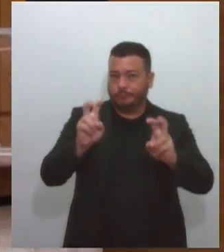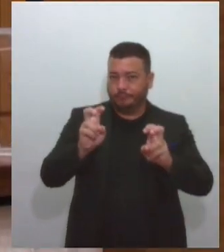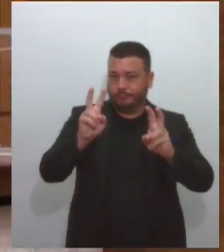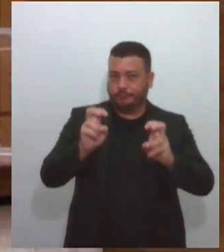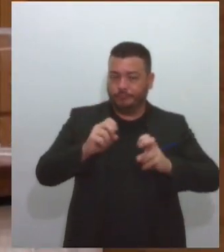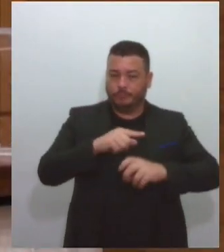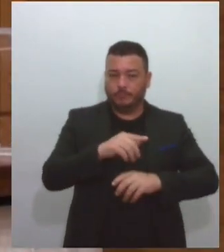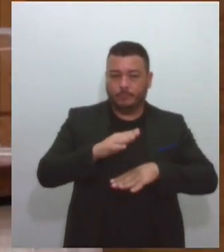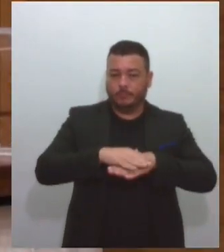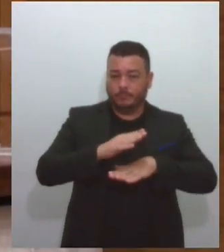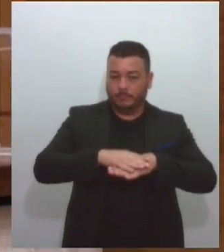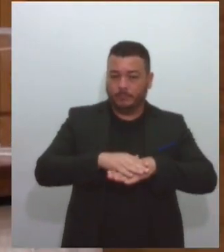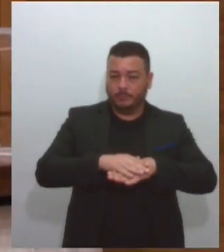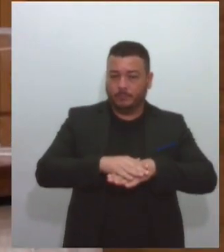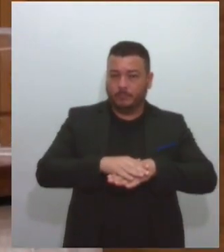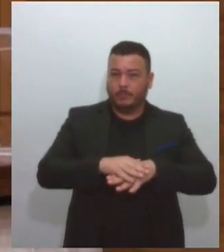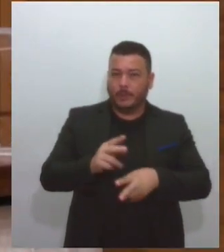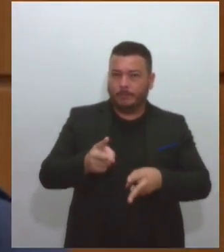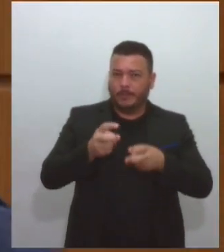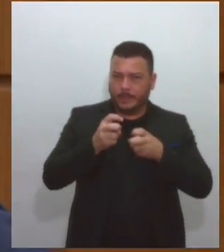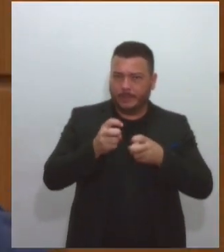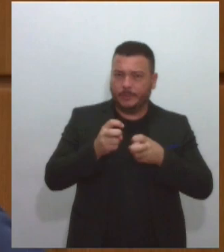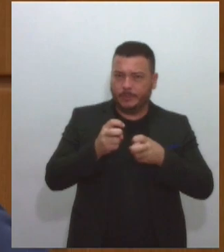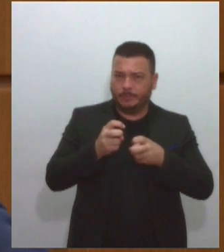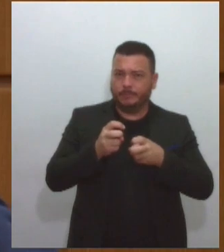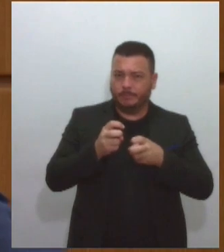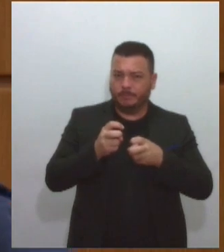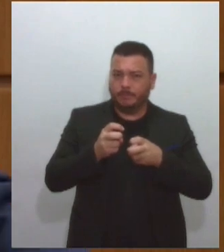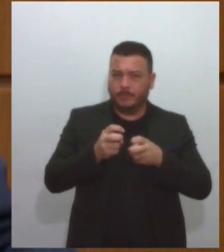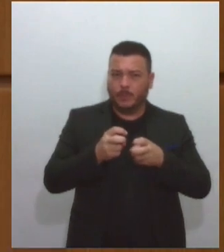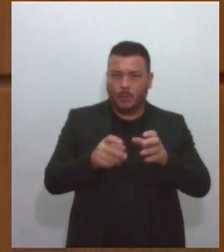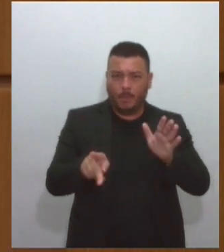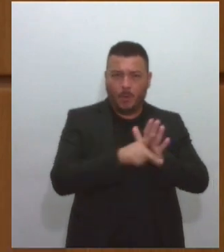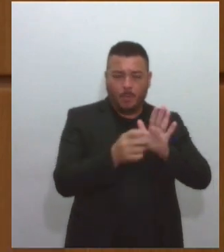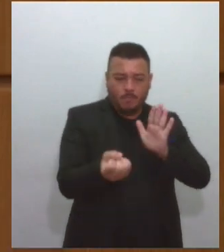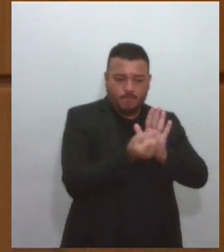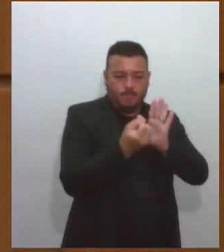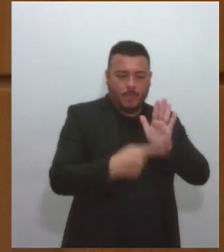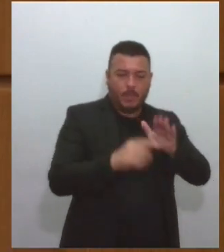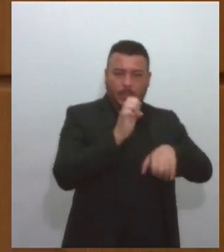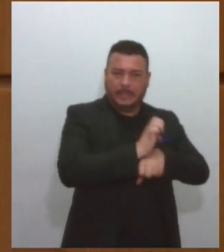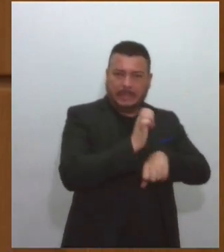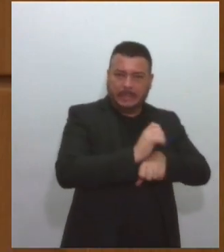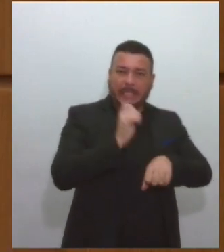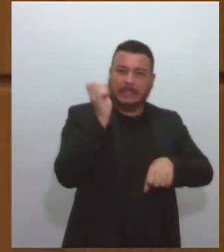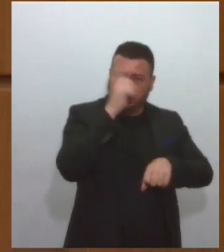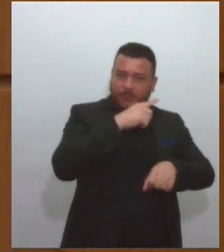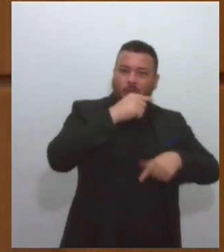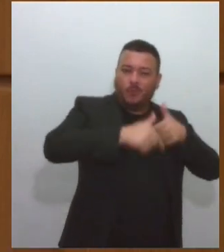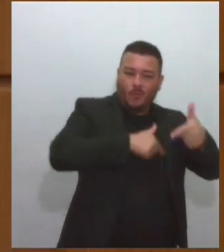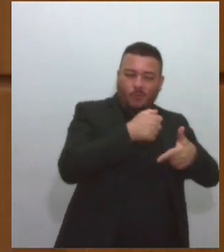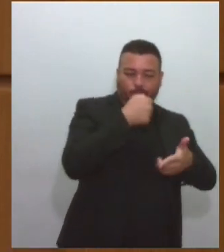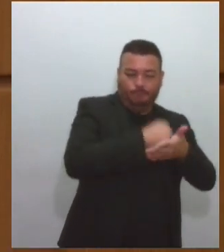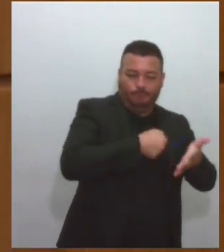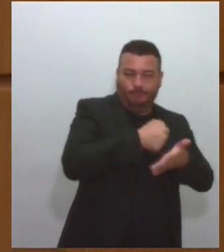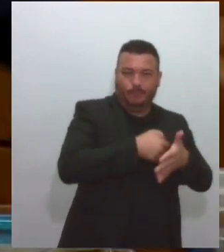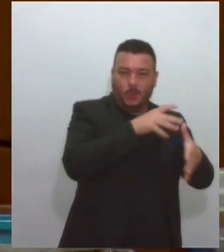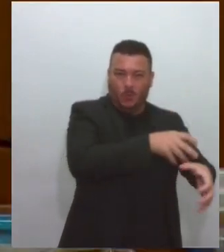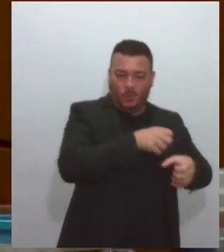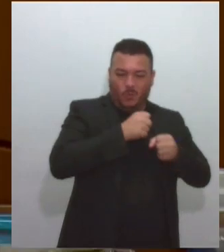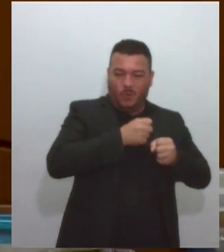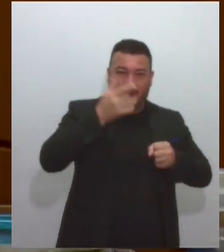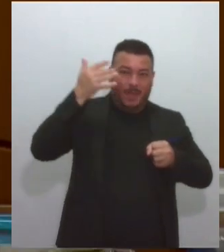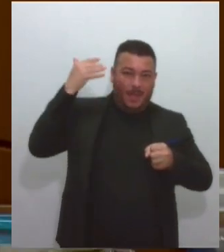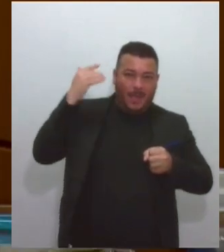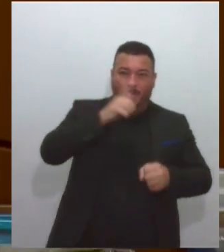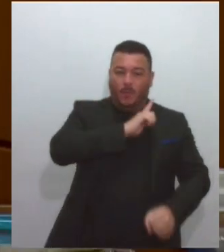que houve entrega de um patrimônio do Estado conquistado a duras penas, segundo ele, por antigos governadores. A gente